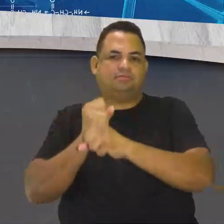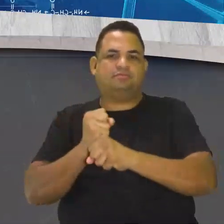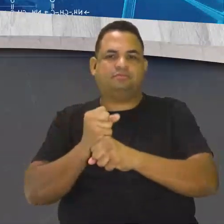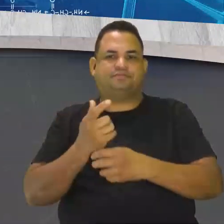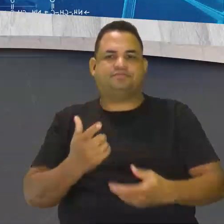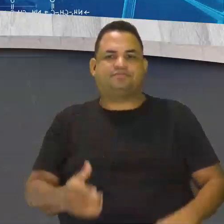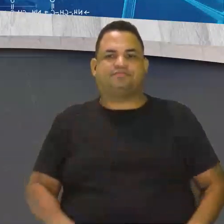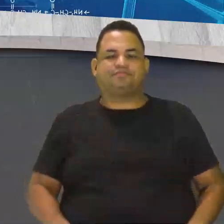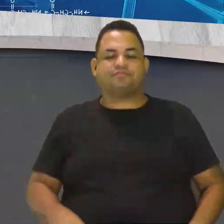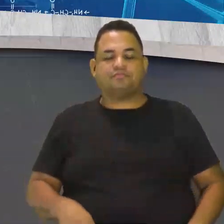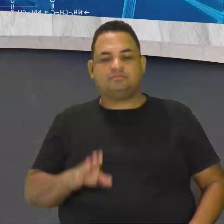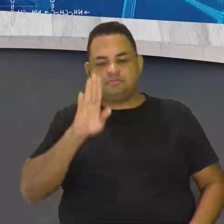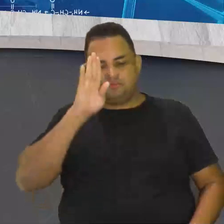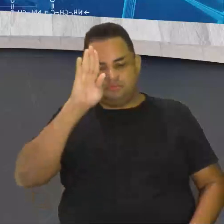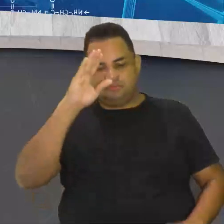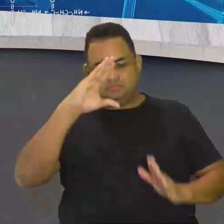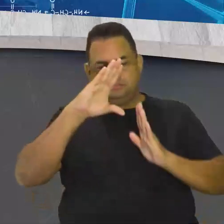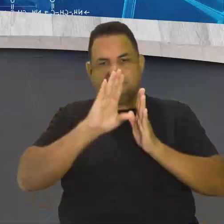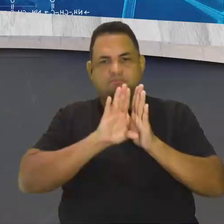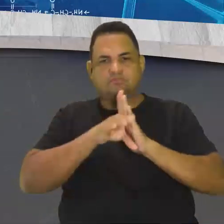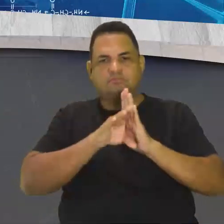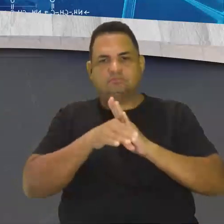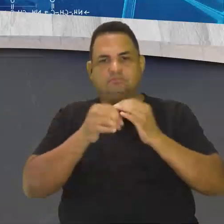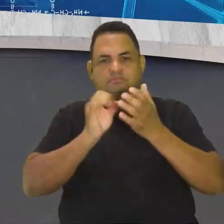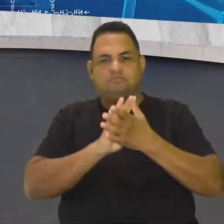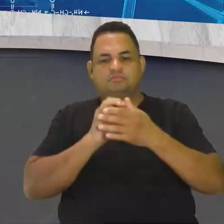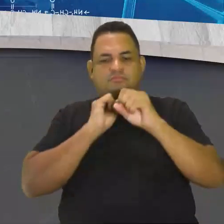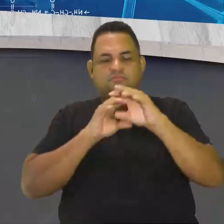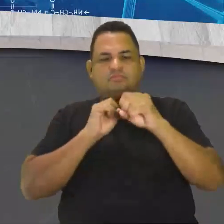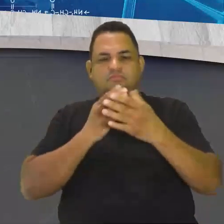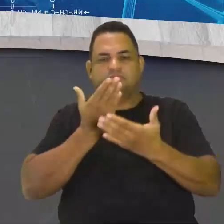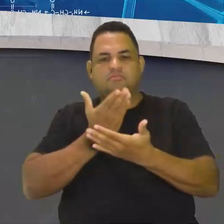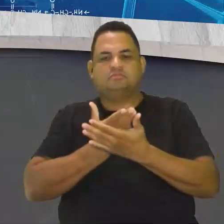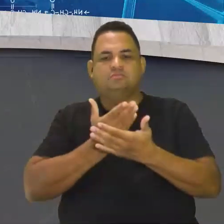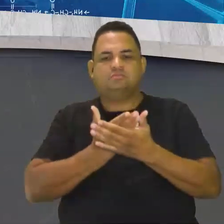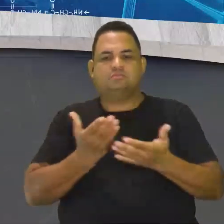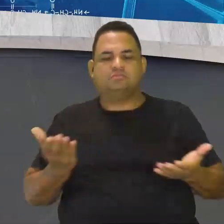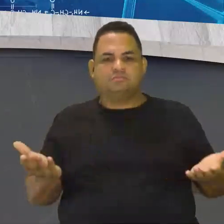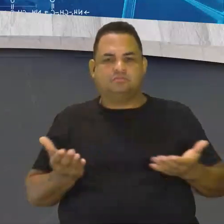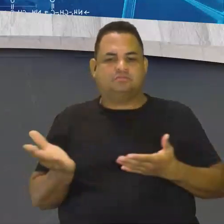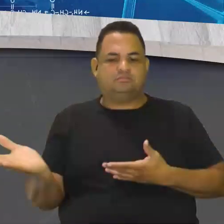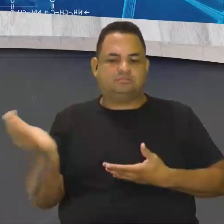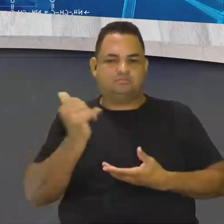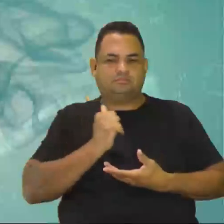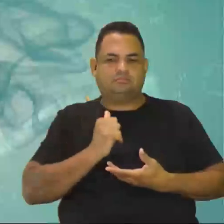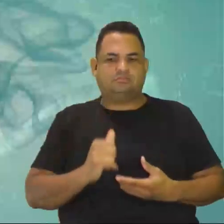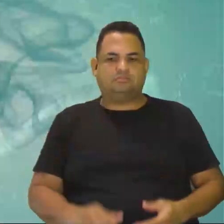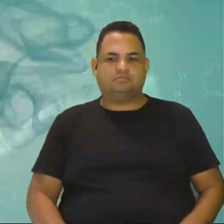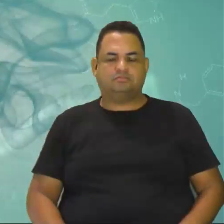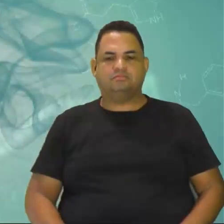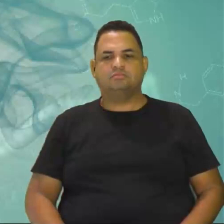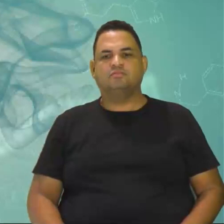vamos lá rever os principais conceitos que foram abordados na nossa aula de hoje. Vem comigo!